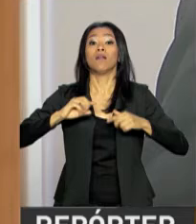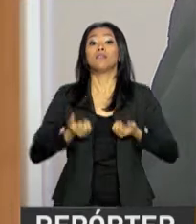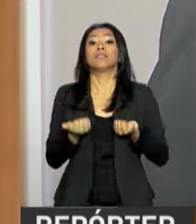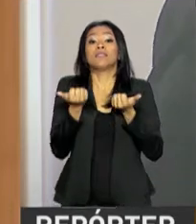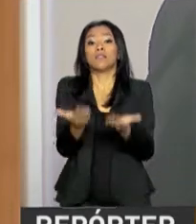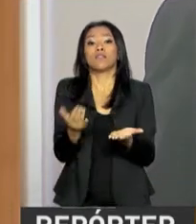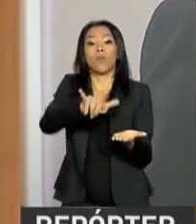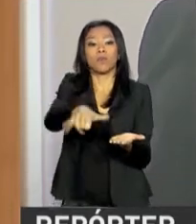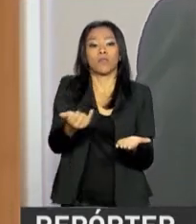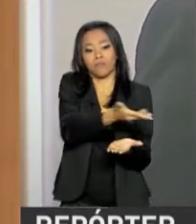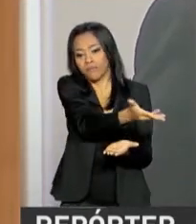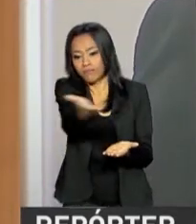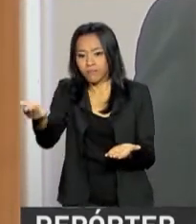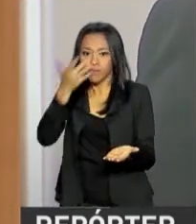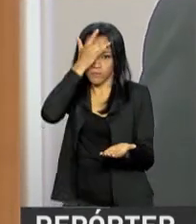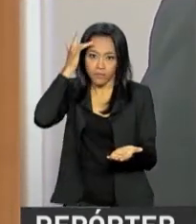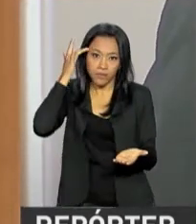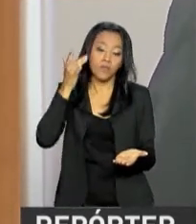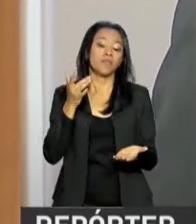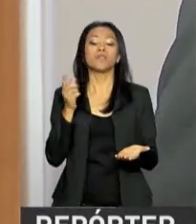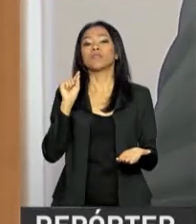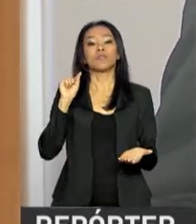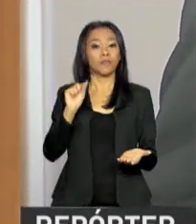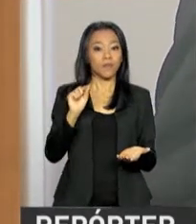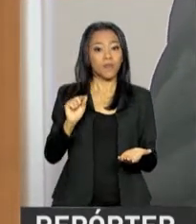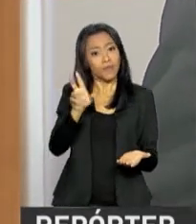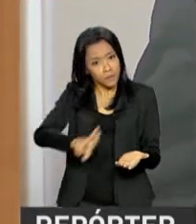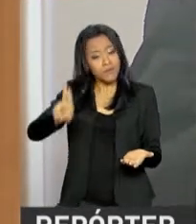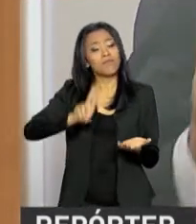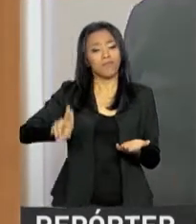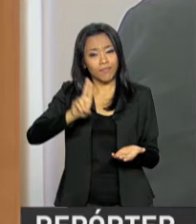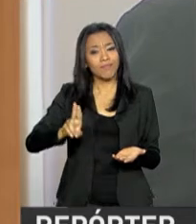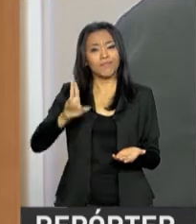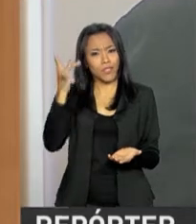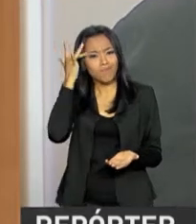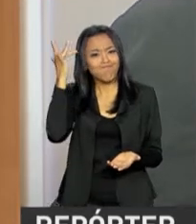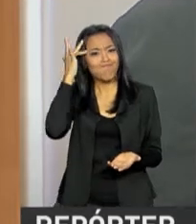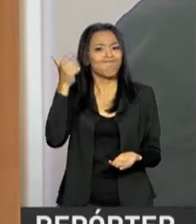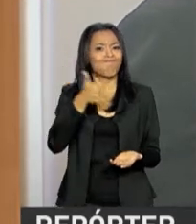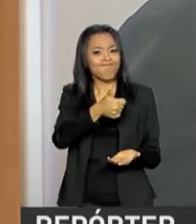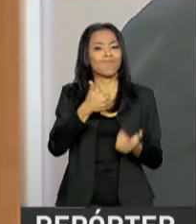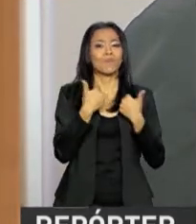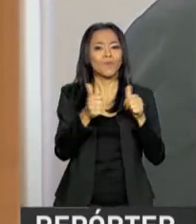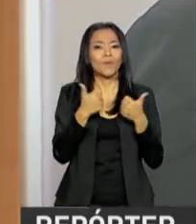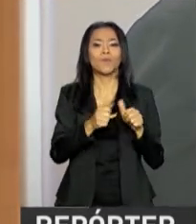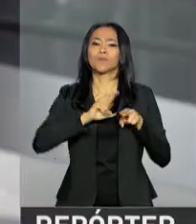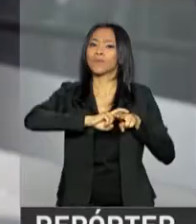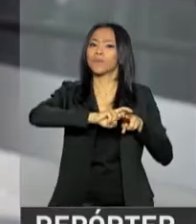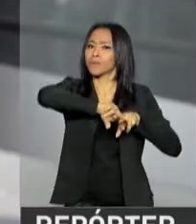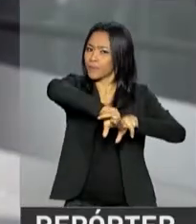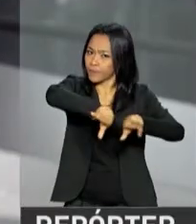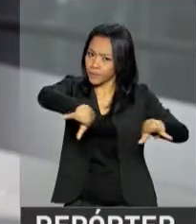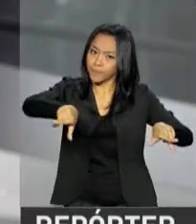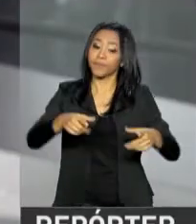de toda essa população está usufruindo de melhor qualidade no transporte coletivo